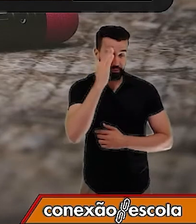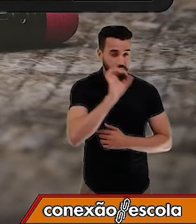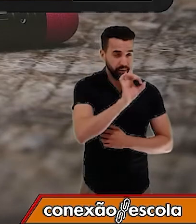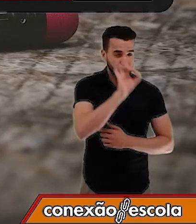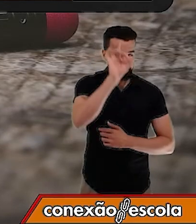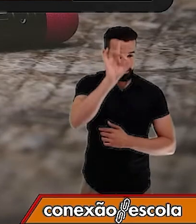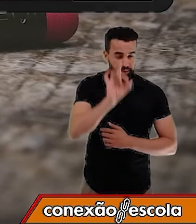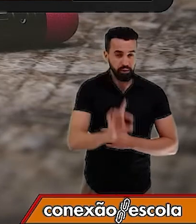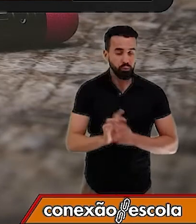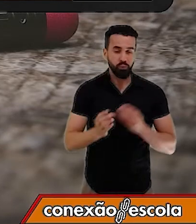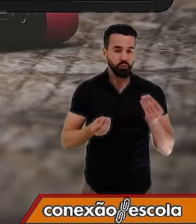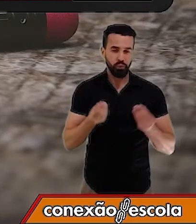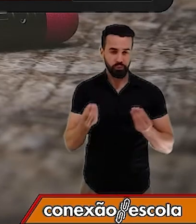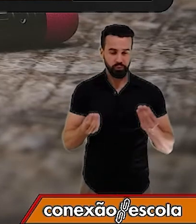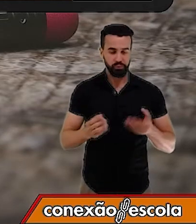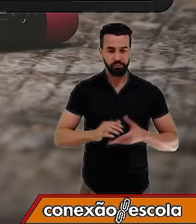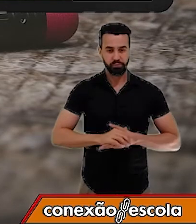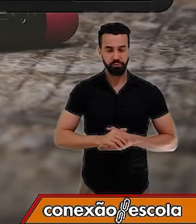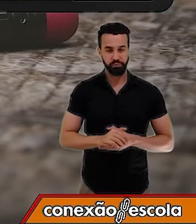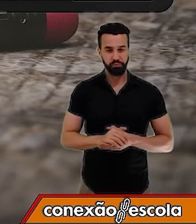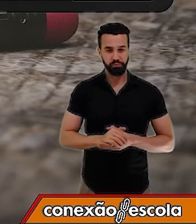bom?